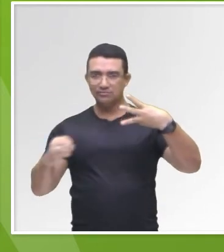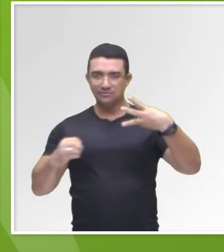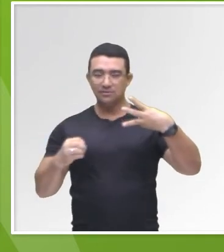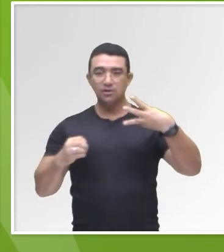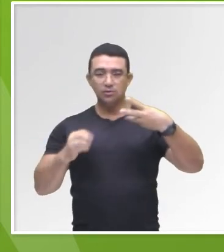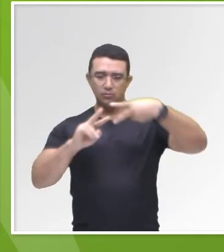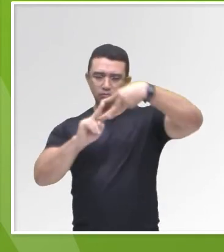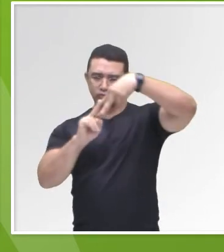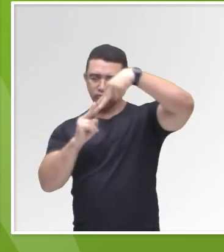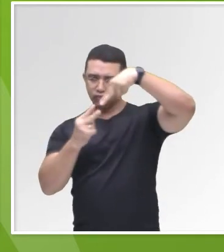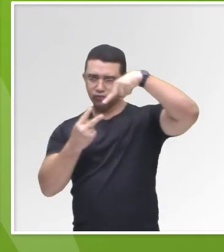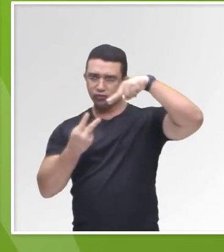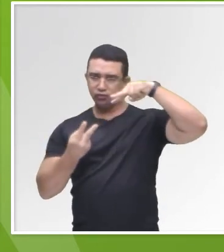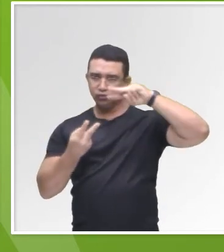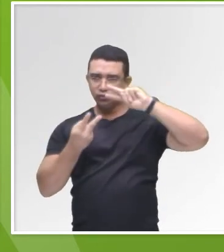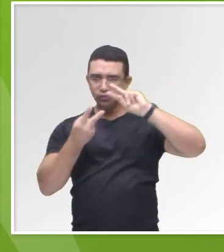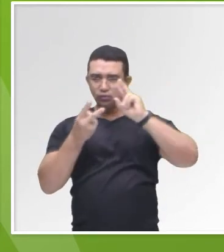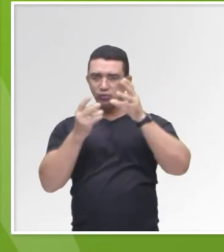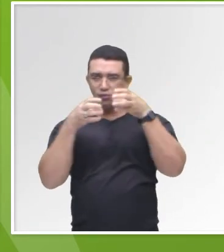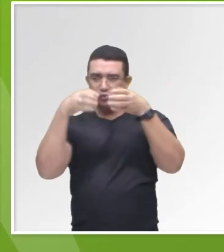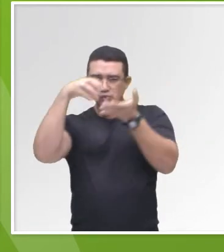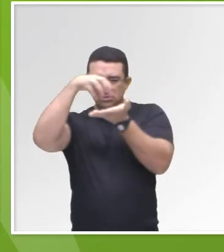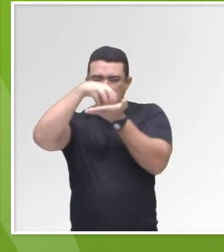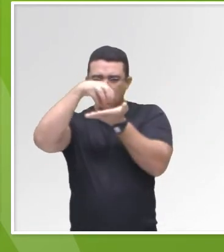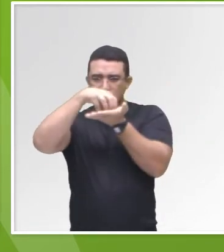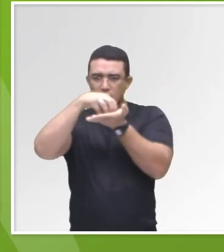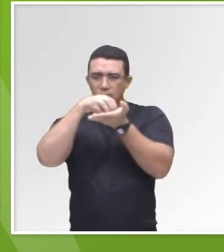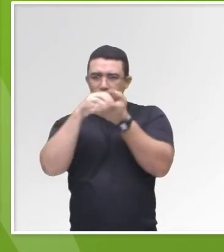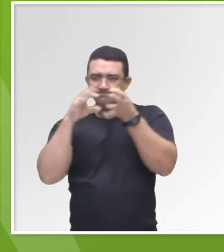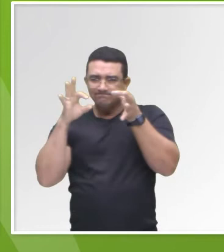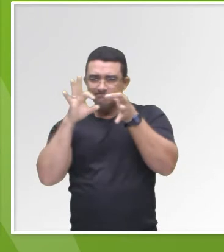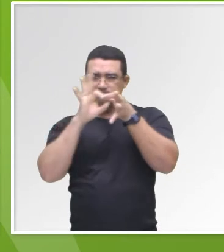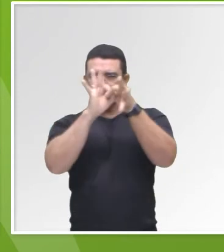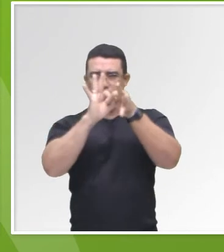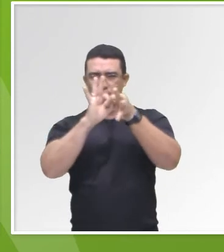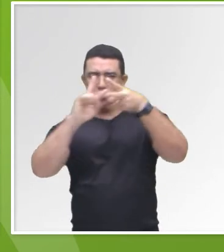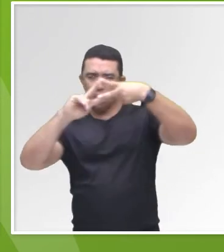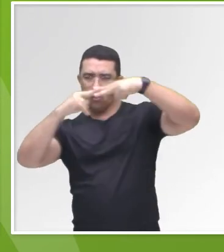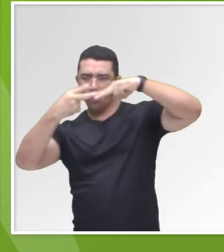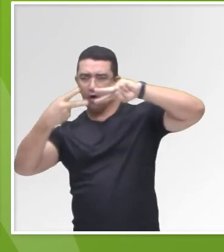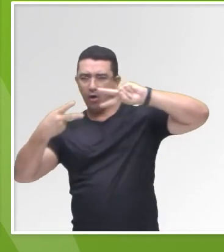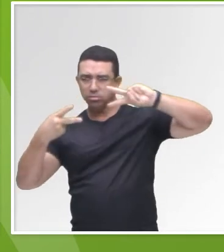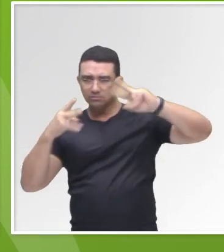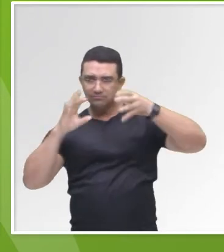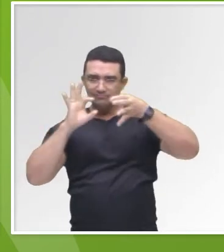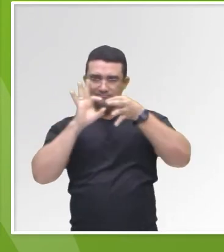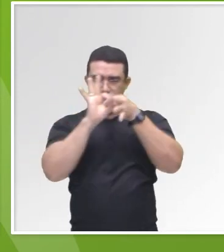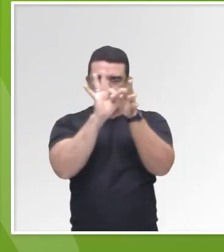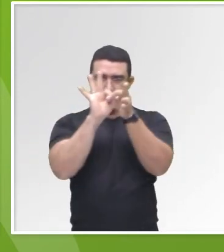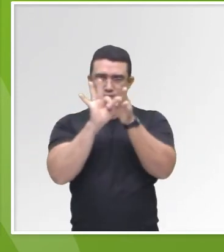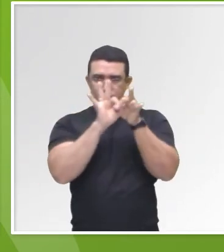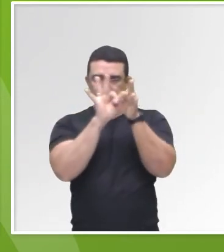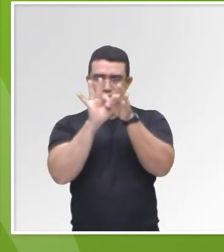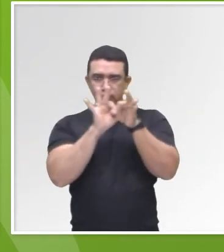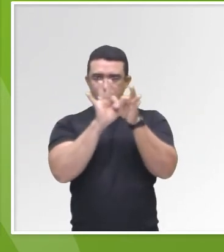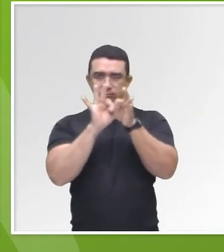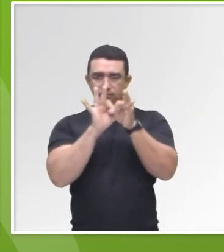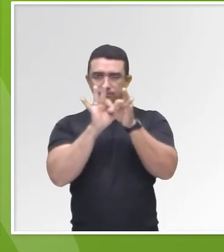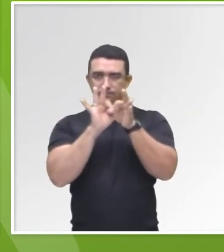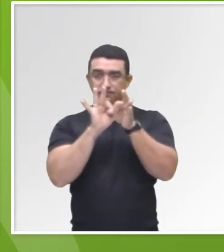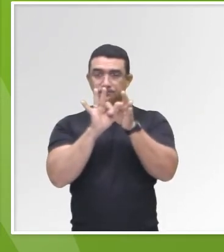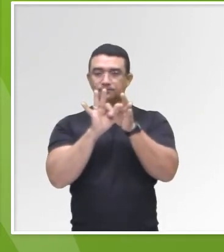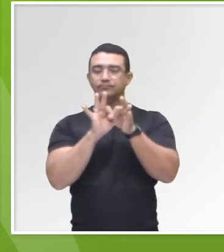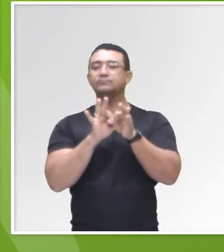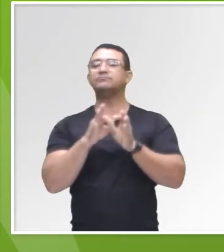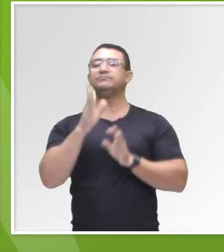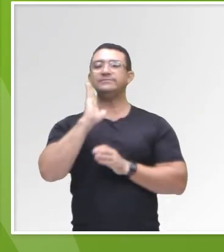se agrupando já bem no centro da célula, como a gente pode observar aqui, ó, os cromossomos agrupados, né? E a gente já